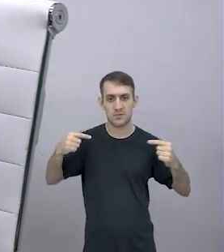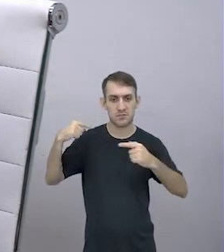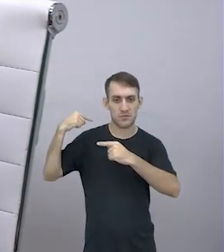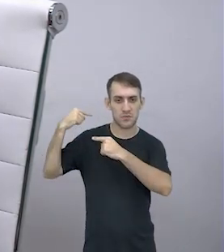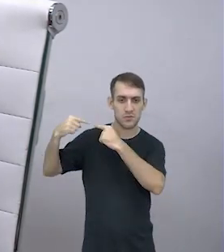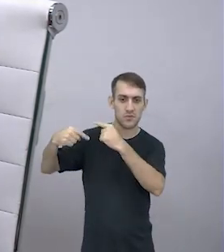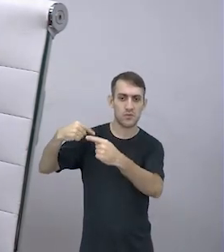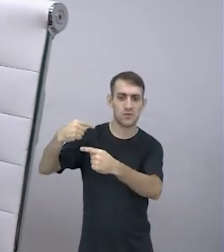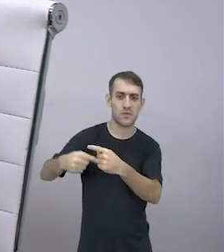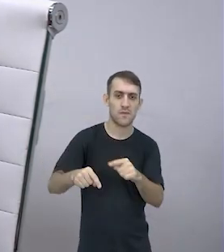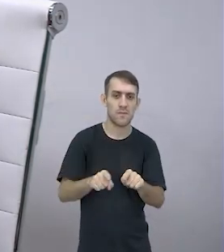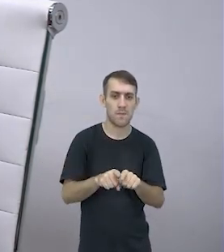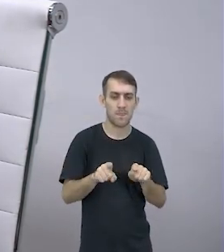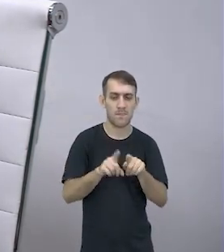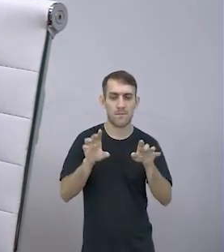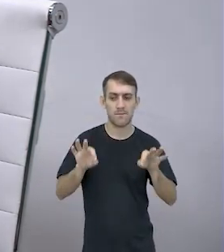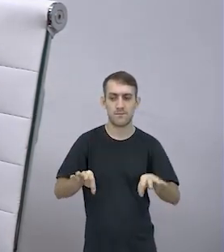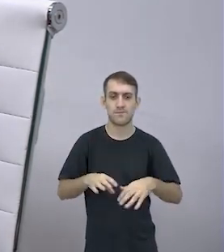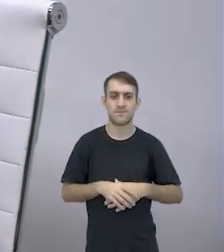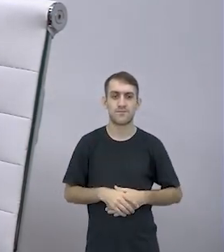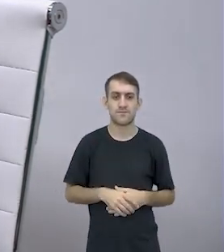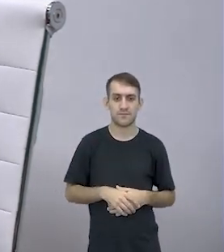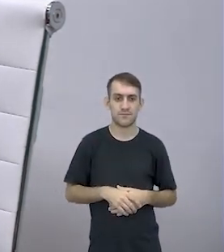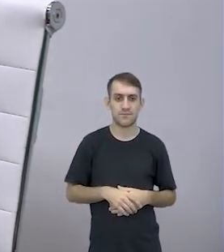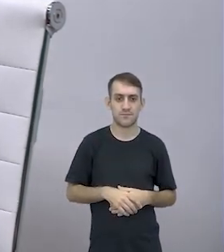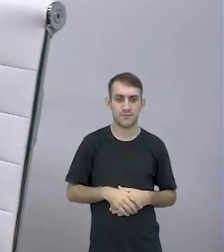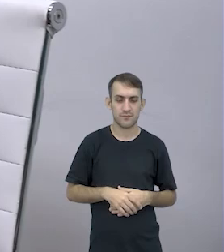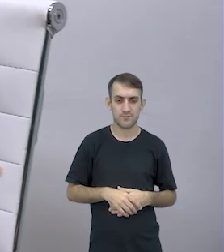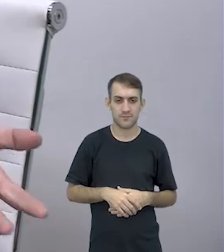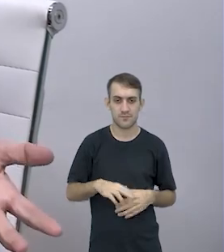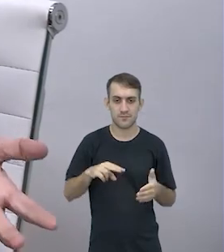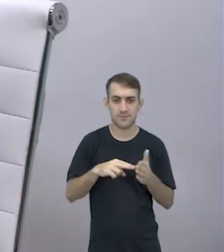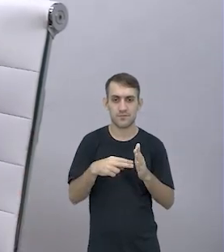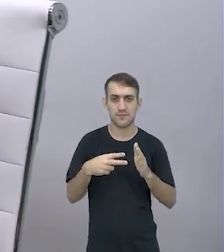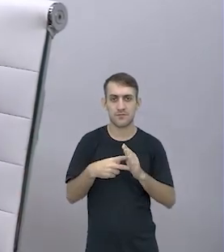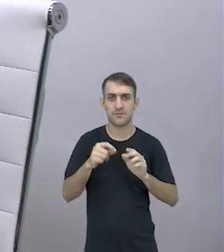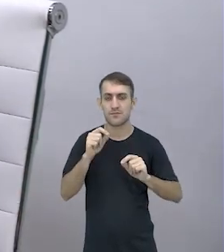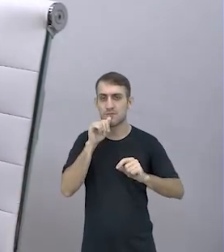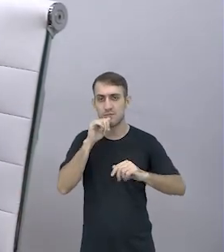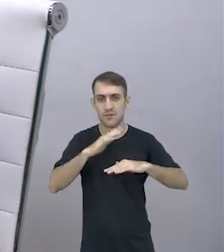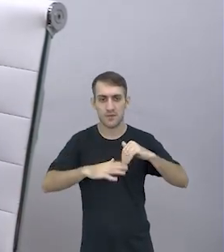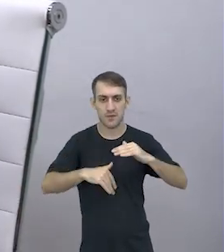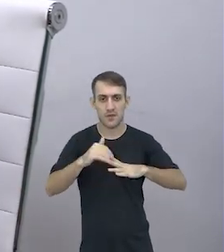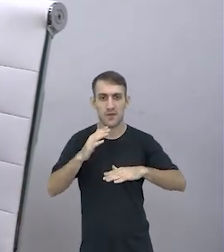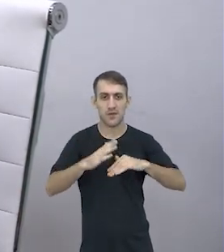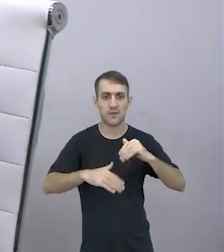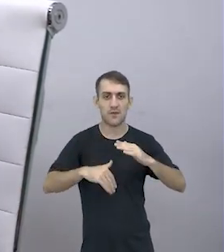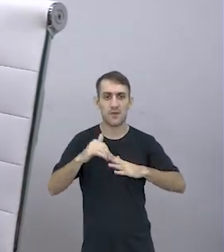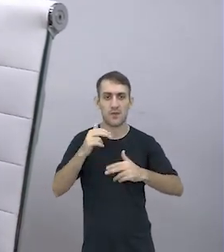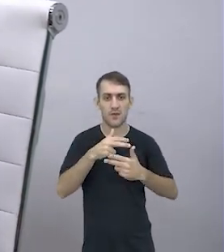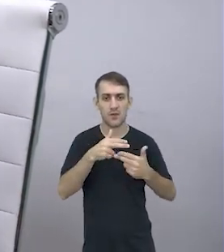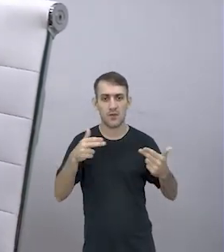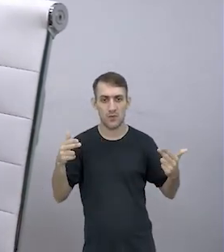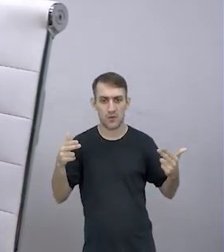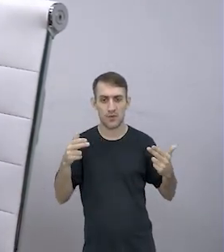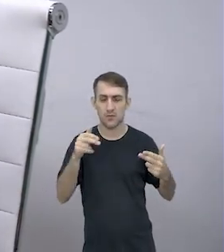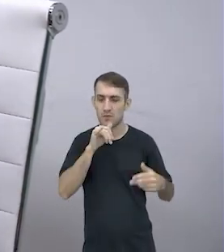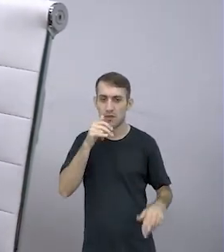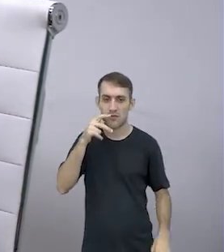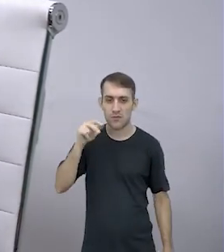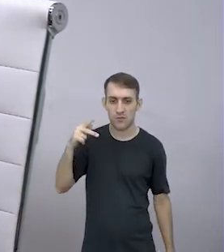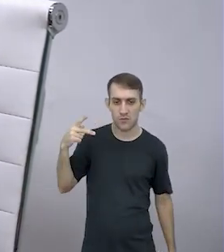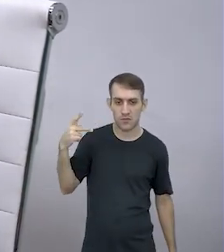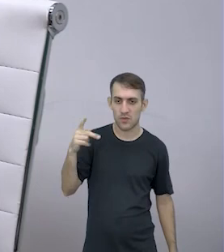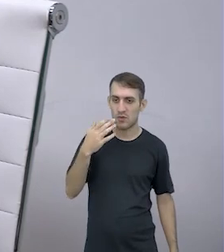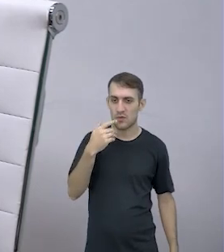gerações. Concorda? E isso quer dizer, na prática, que o que a sua avó comia